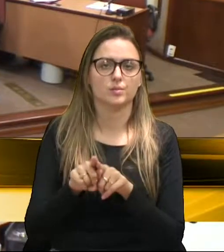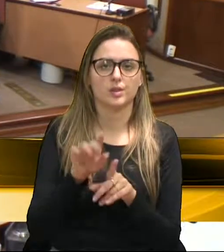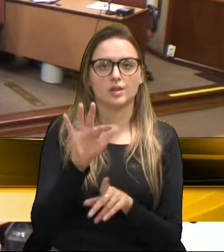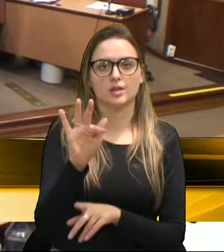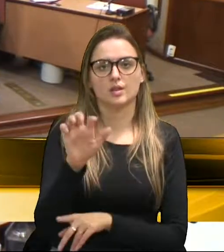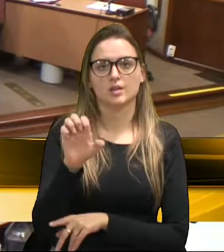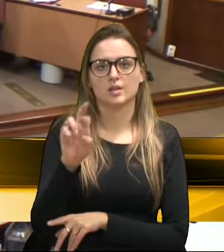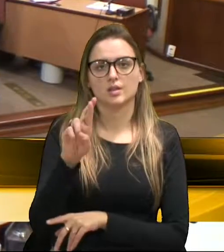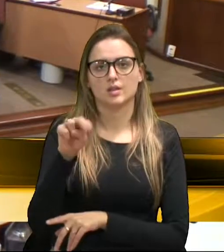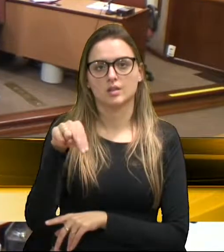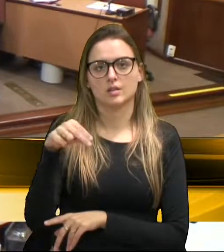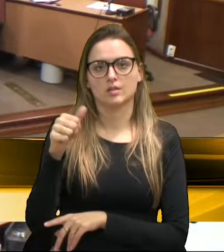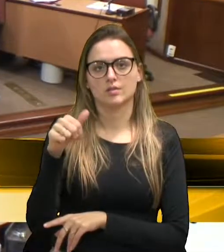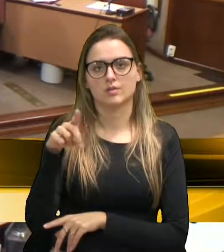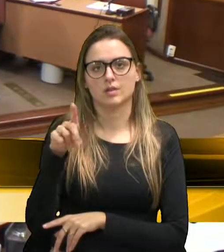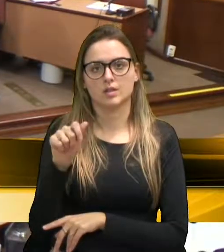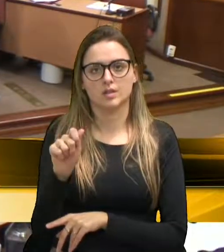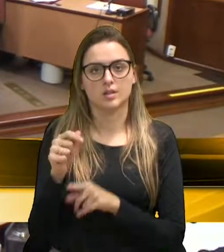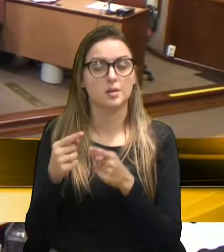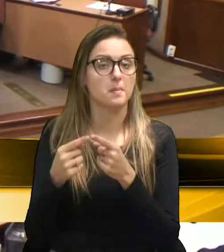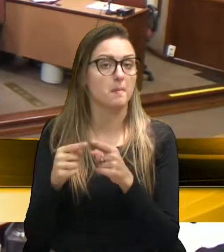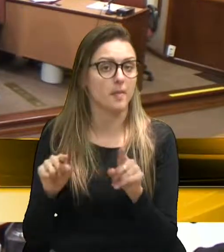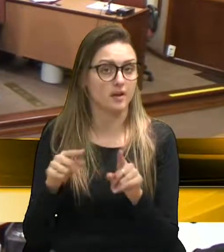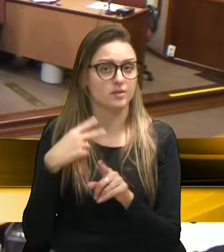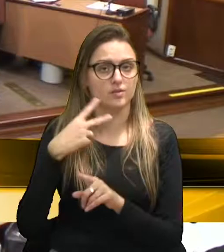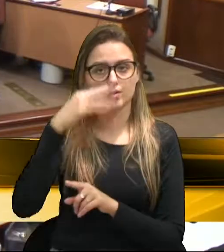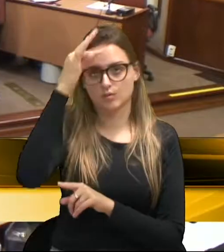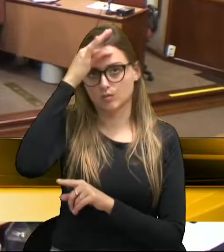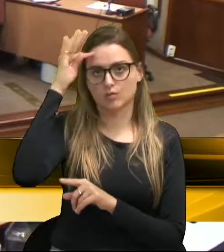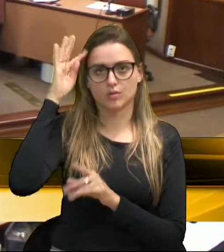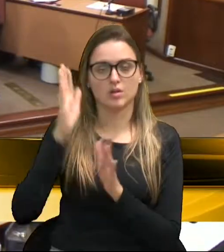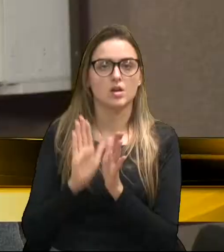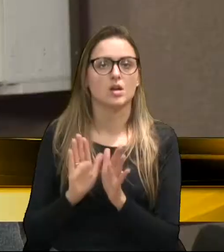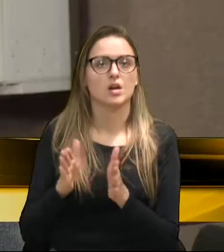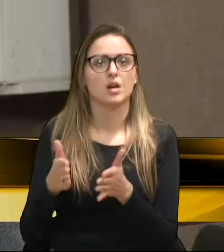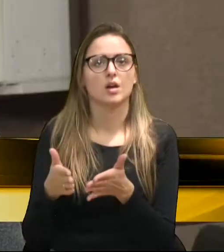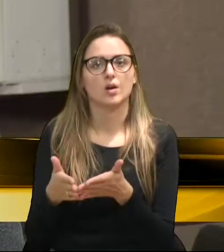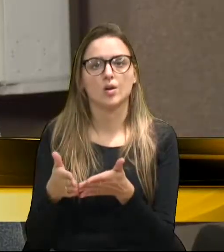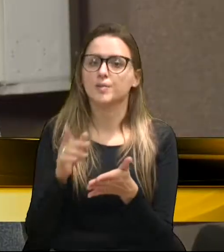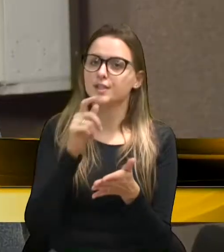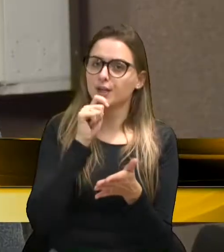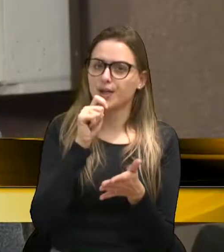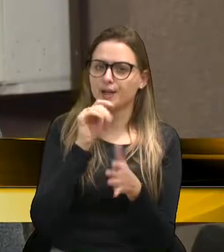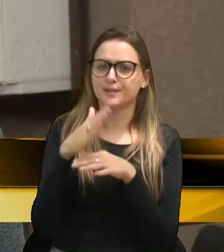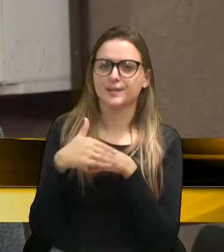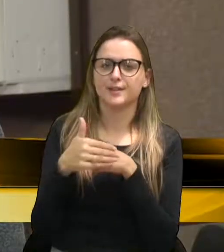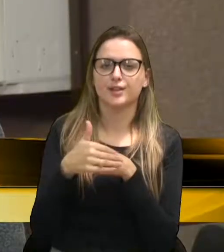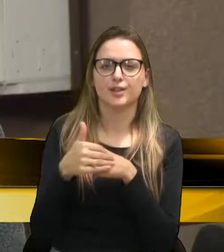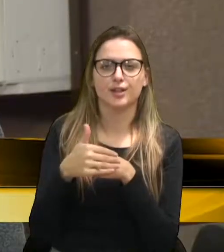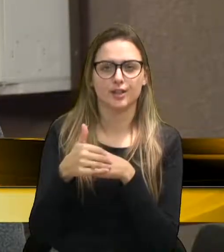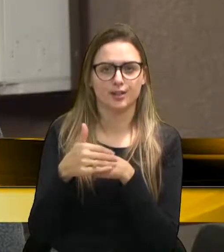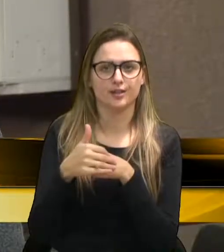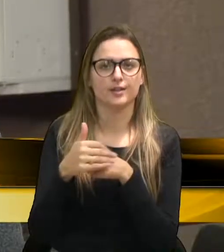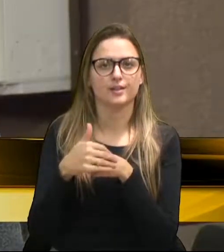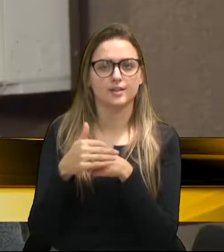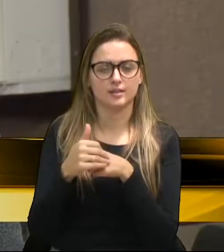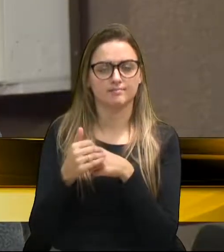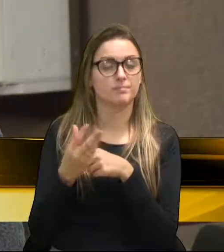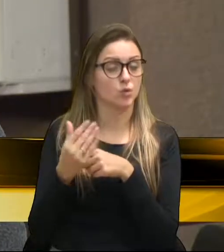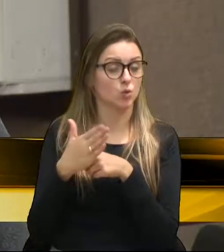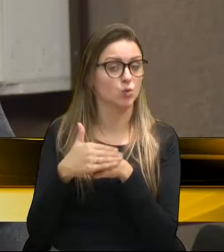Fernanda, mas, vereador Toigo, a comissão ainda foi boazinha e